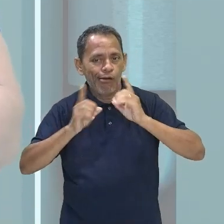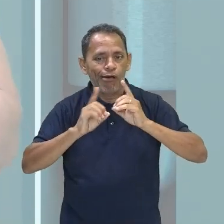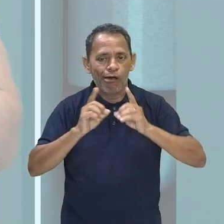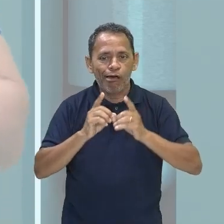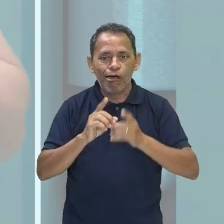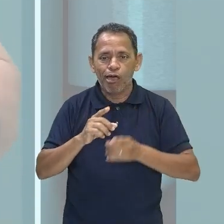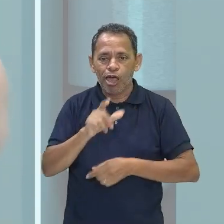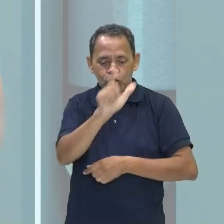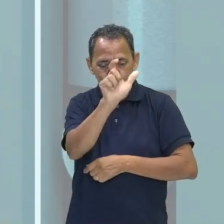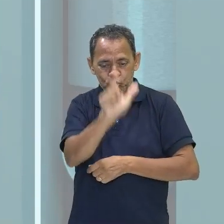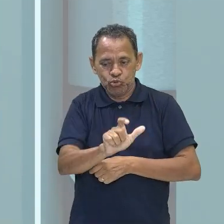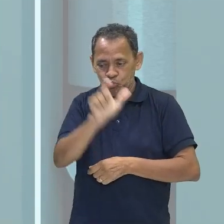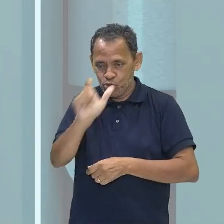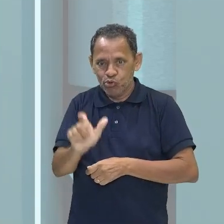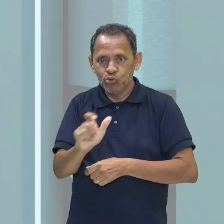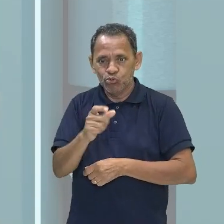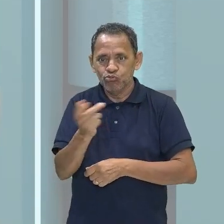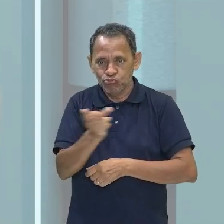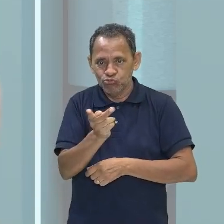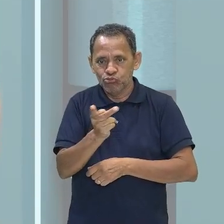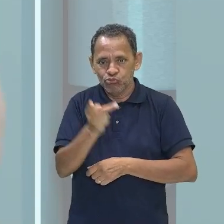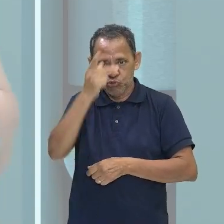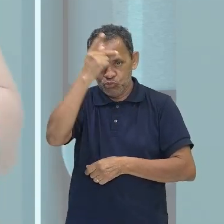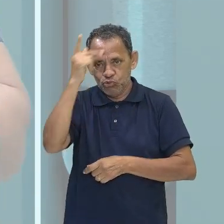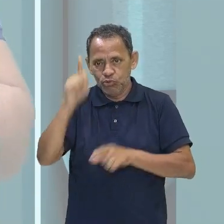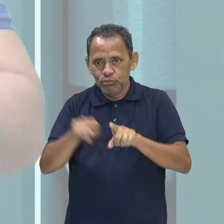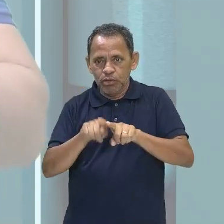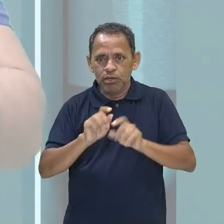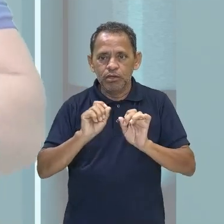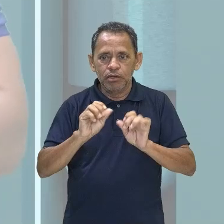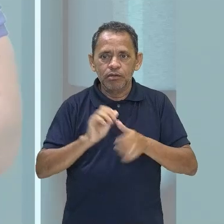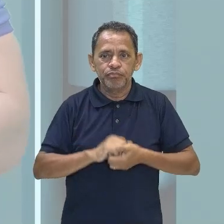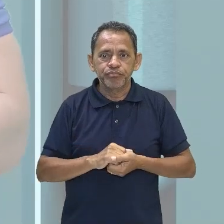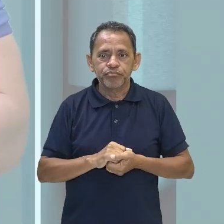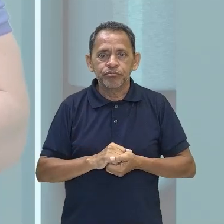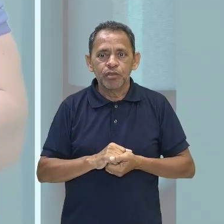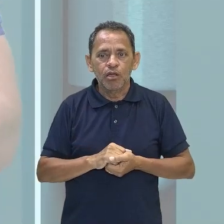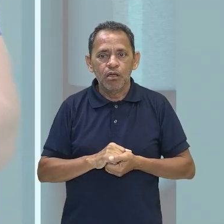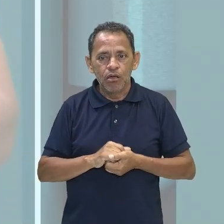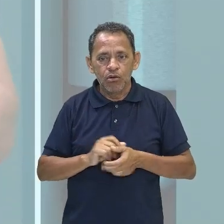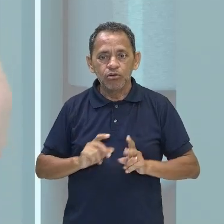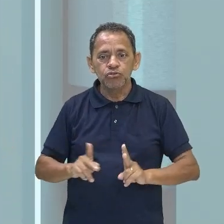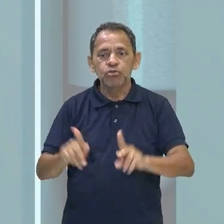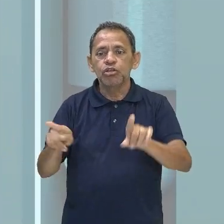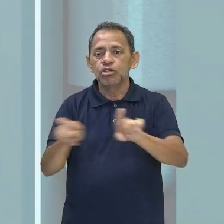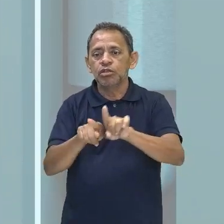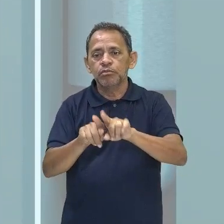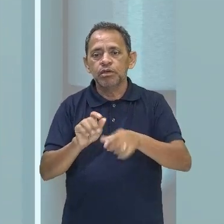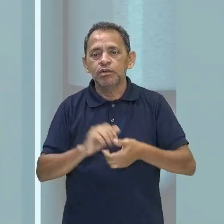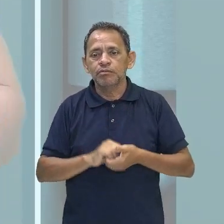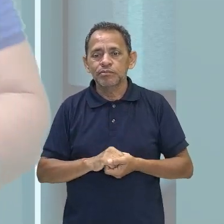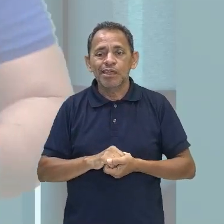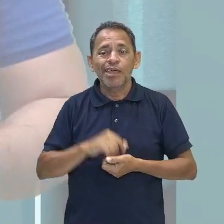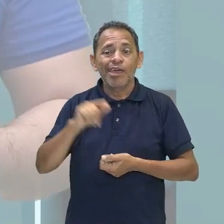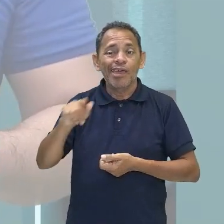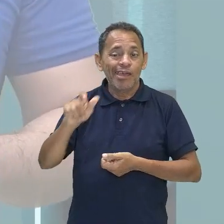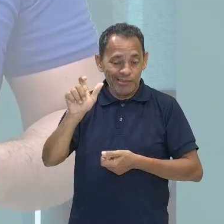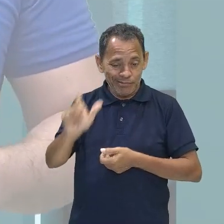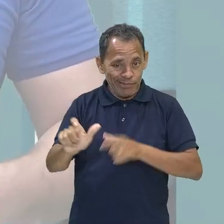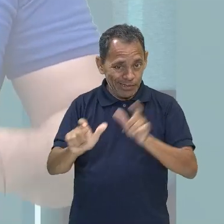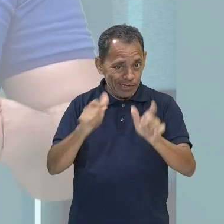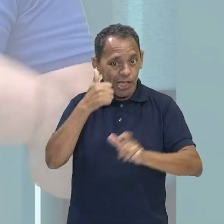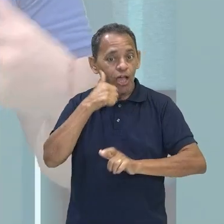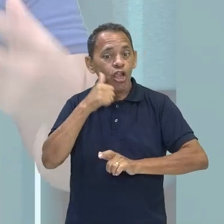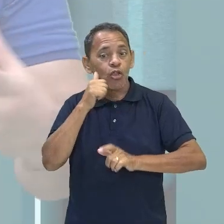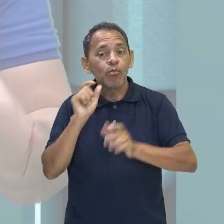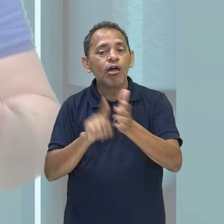I'm not. Is she studying for the math test? No, she's studying... E assim em diante, ok? Elas estão perguntando ali naquele